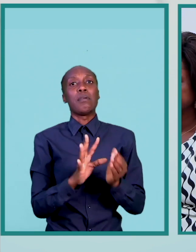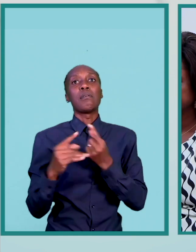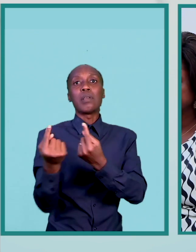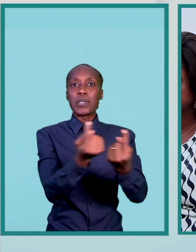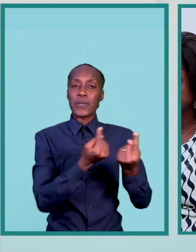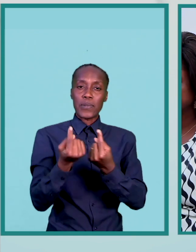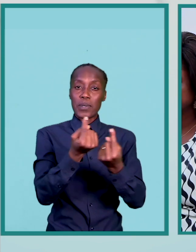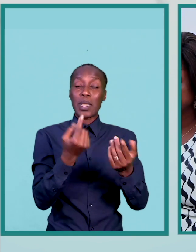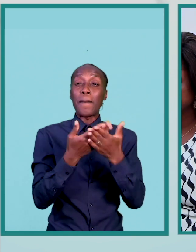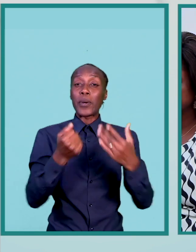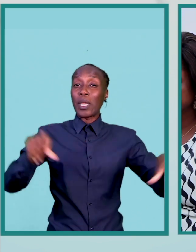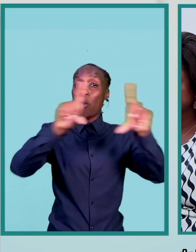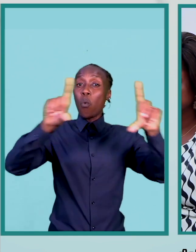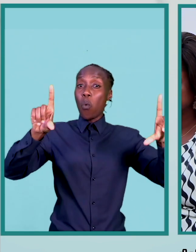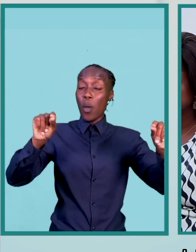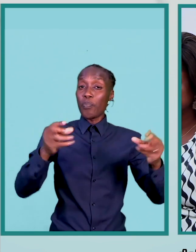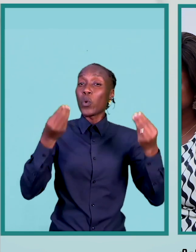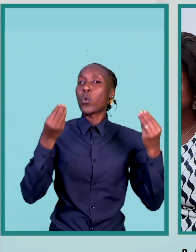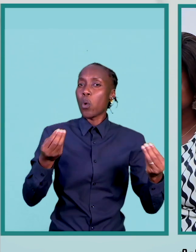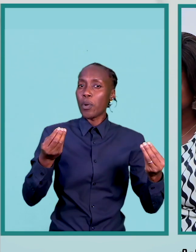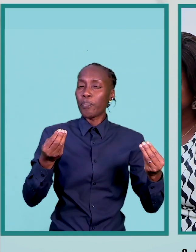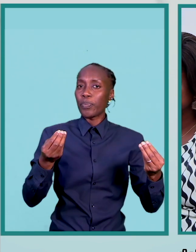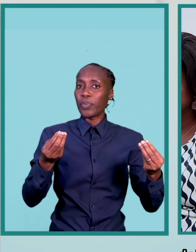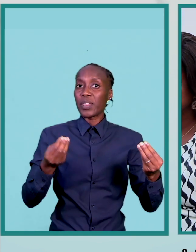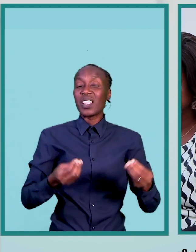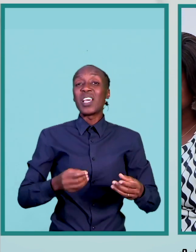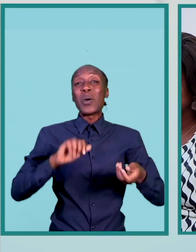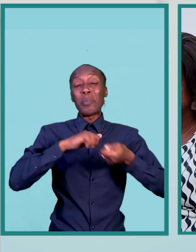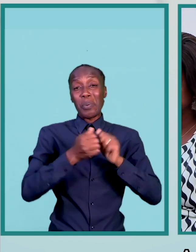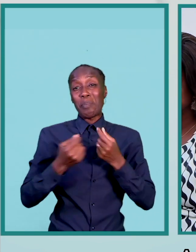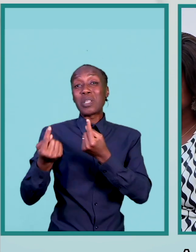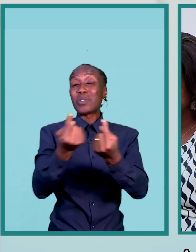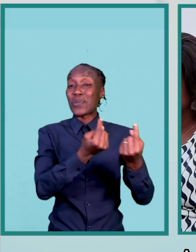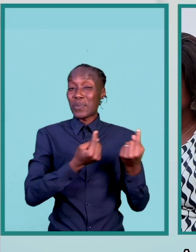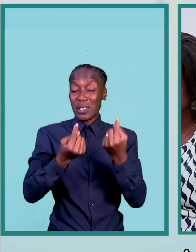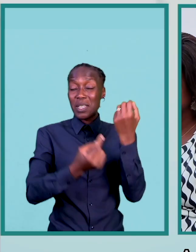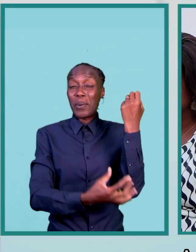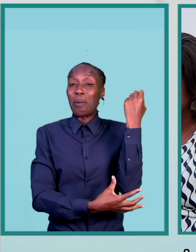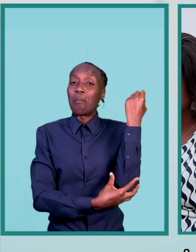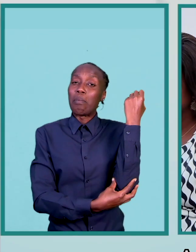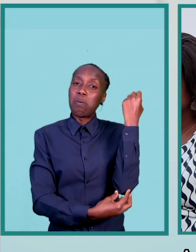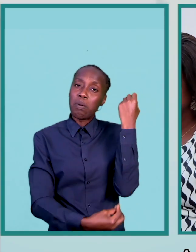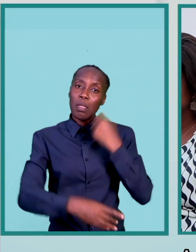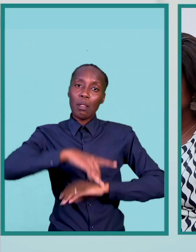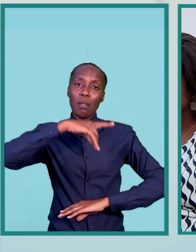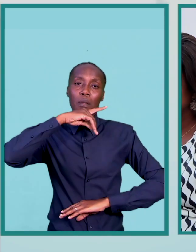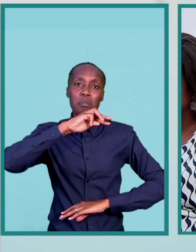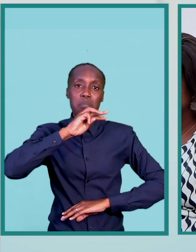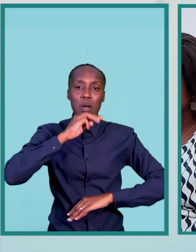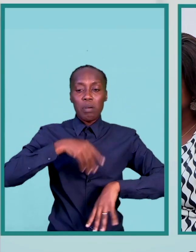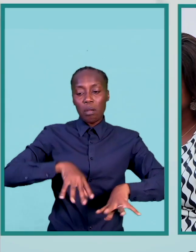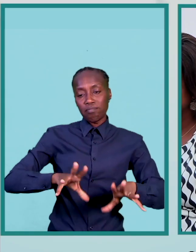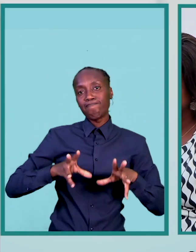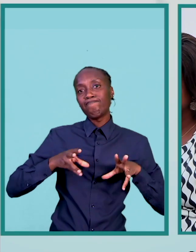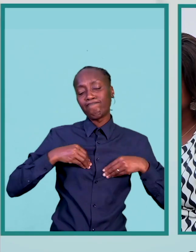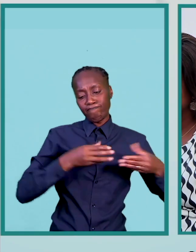a questão do debate, deixar a reflexão aberta sobre as normas costumeiras. A questão da pobreza traz-se muito como vínculo. Os